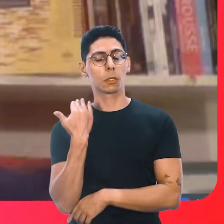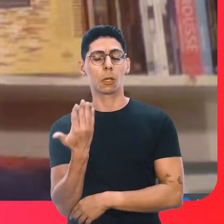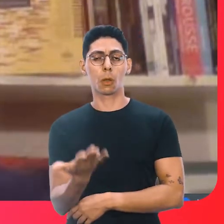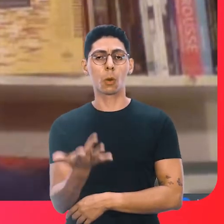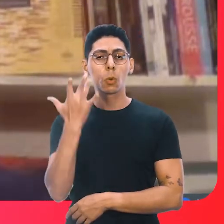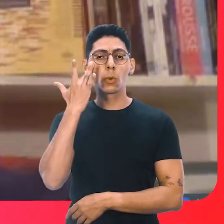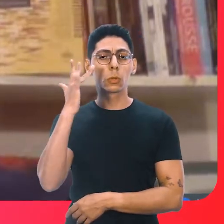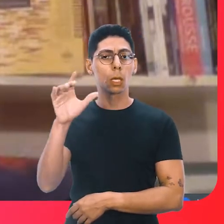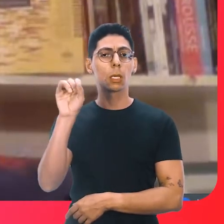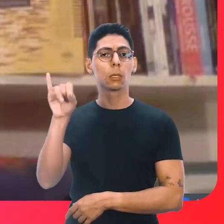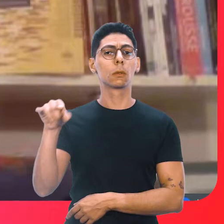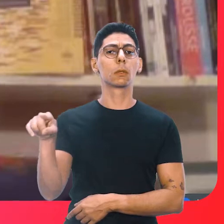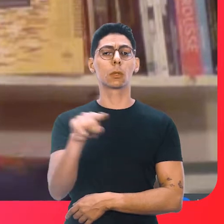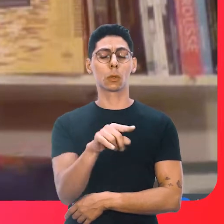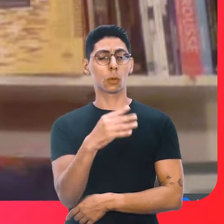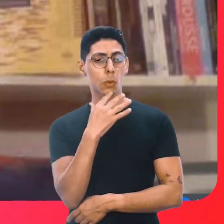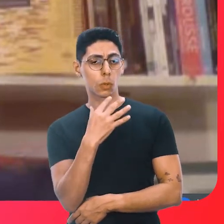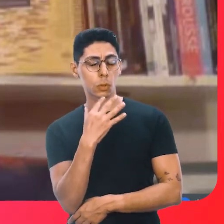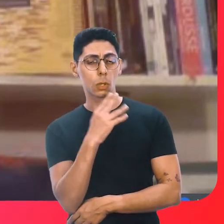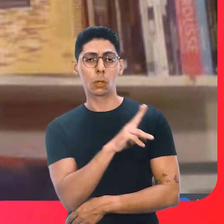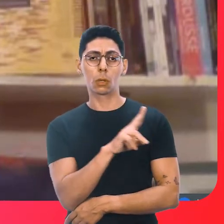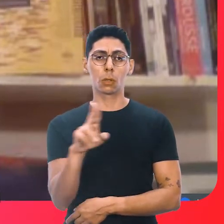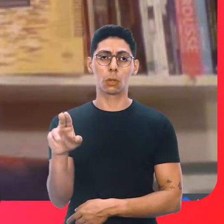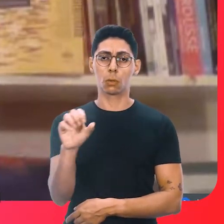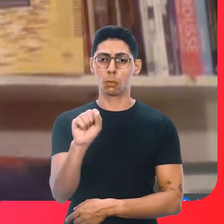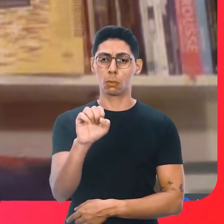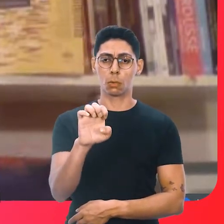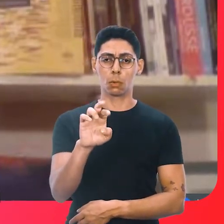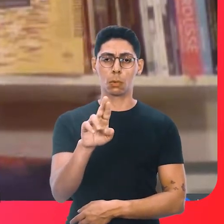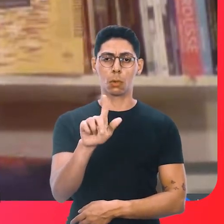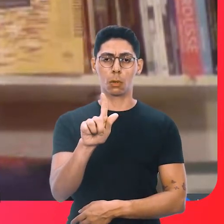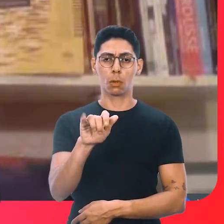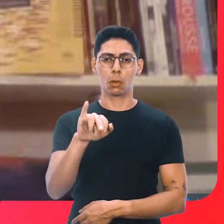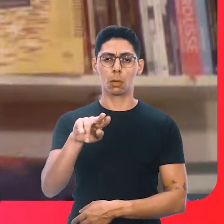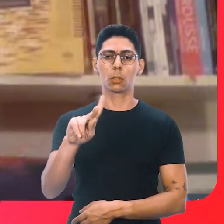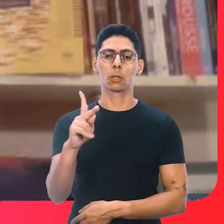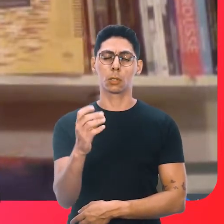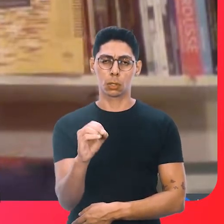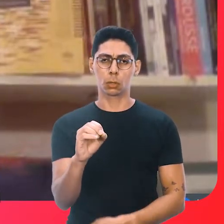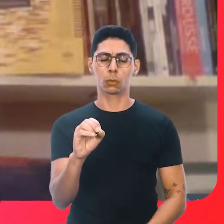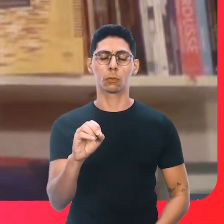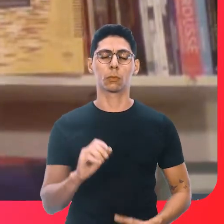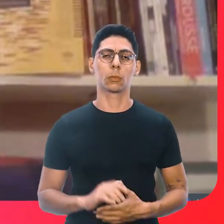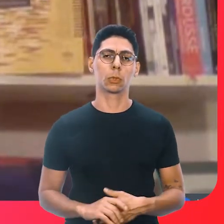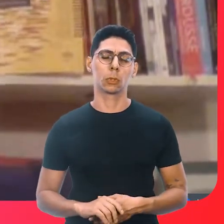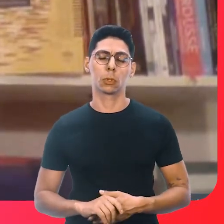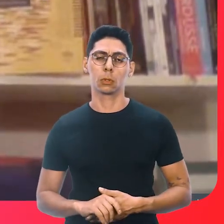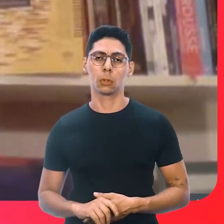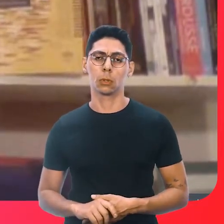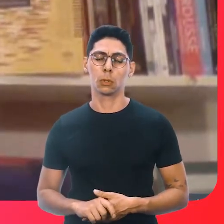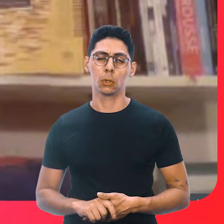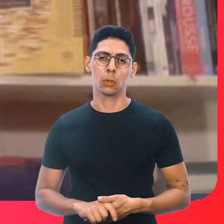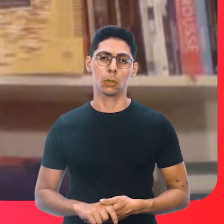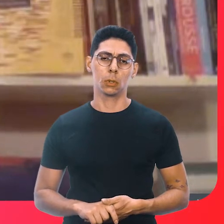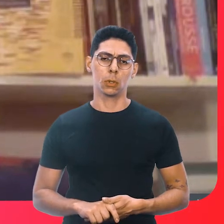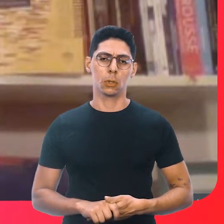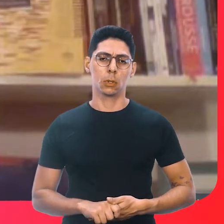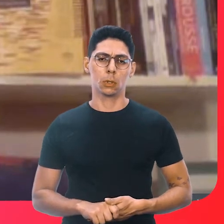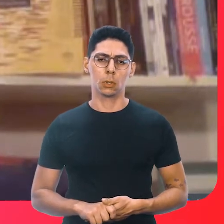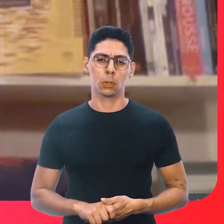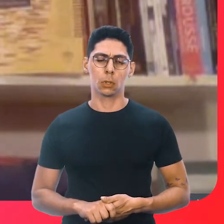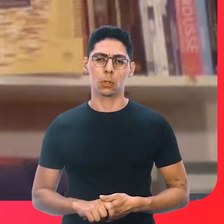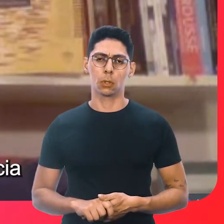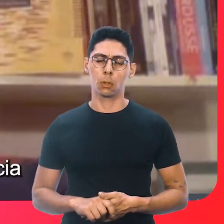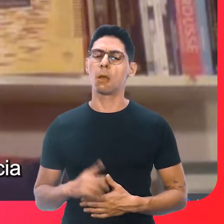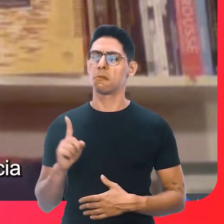você o conheceu, o Serginho Lisboa, que era também da Fraternidade Cristã. O Serginho Lisboa também foi uma